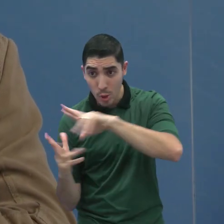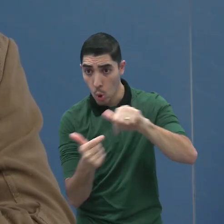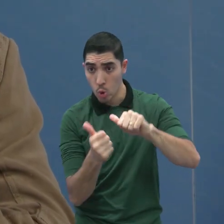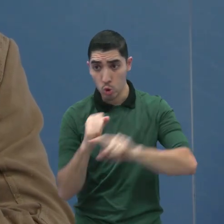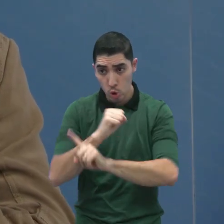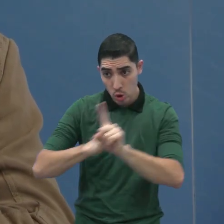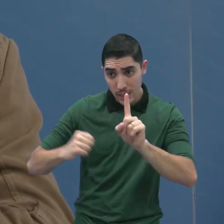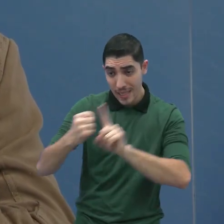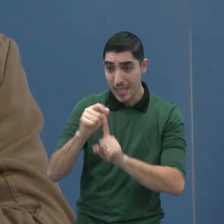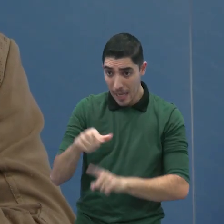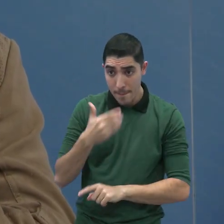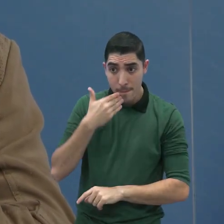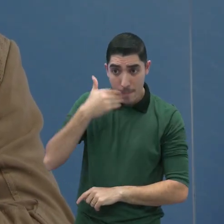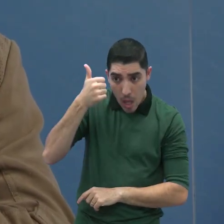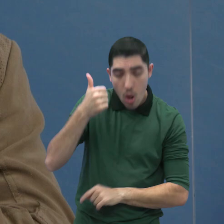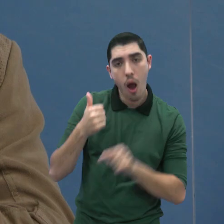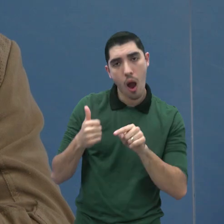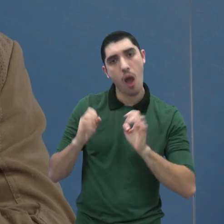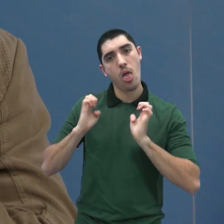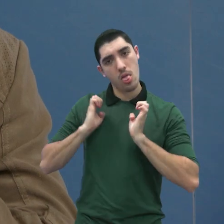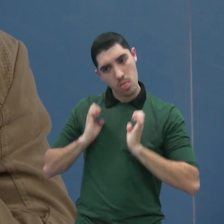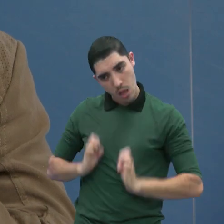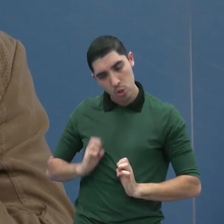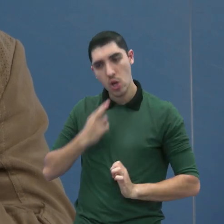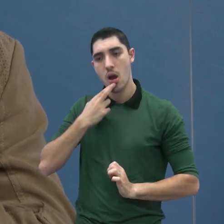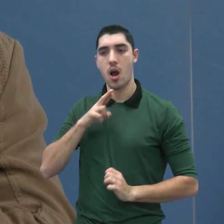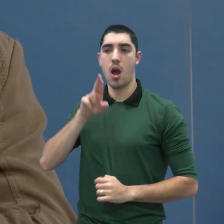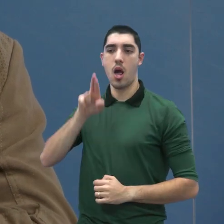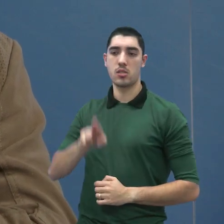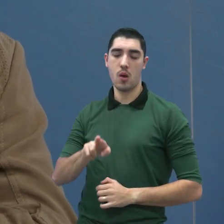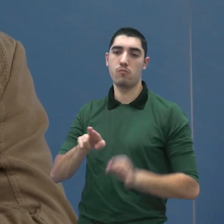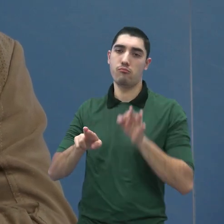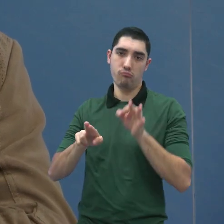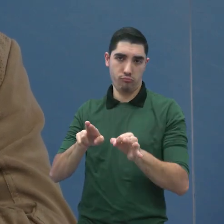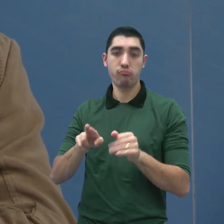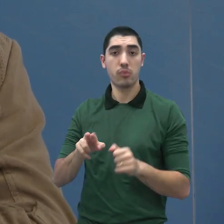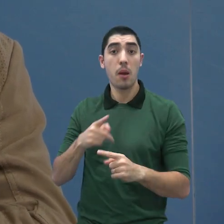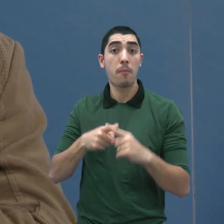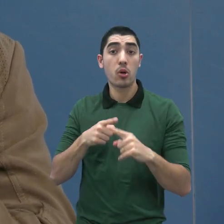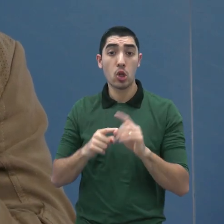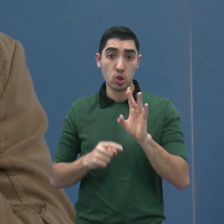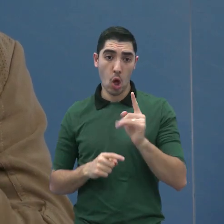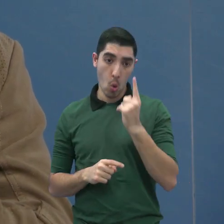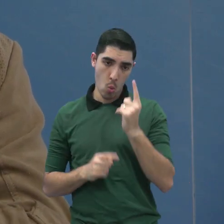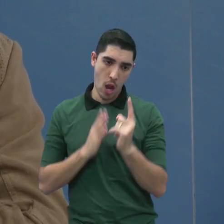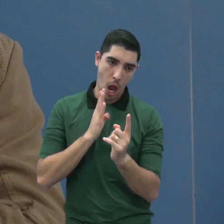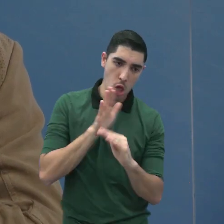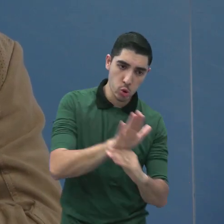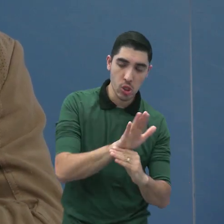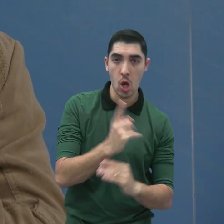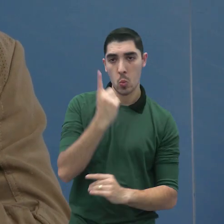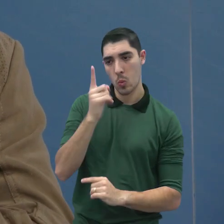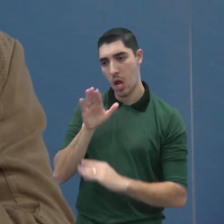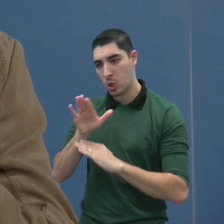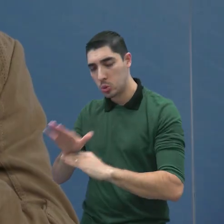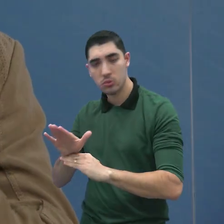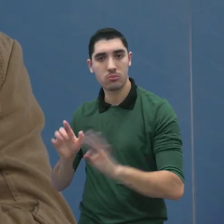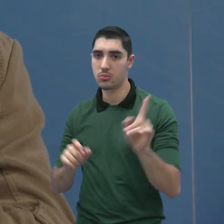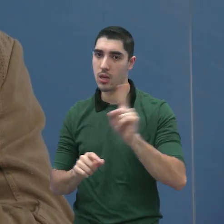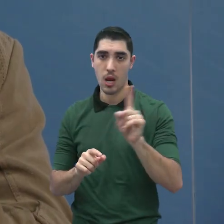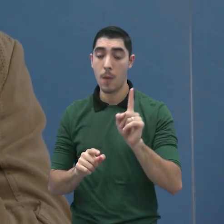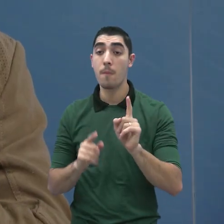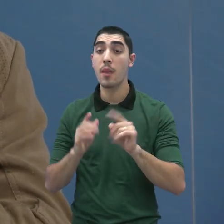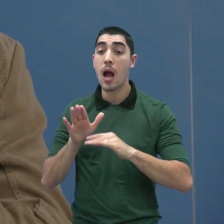sociedade, então é uma ética mais racionalizada, que não vai ver um bem para um lado ou um bem para o outro, não um bem próprio, mas o bem